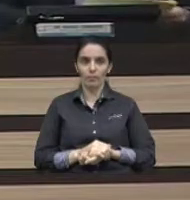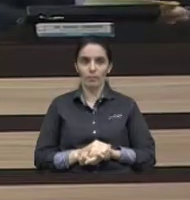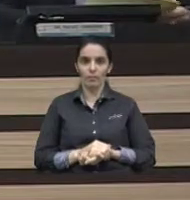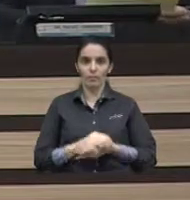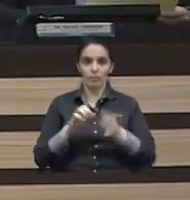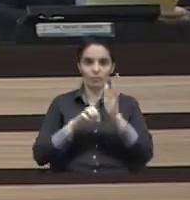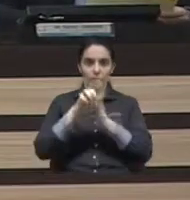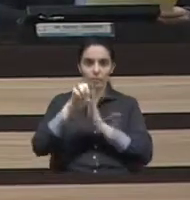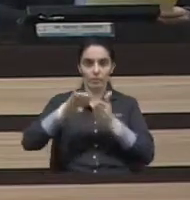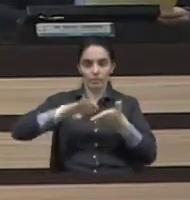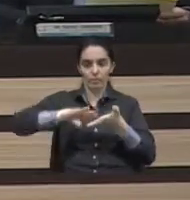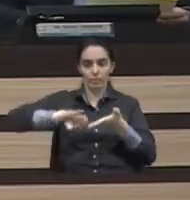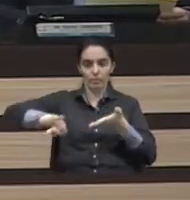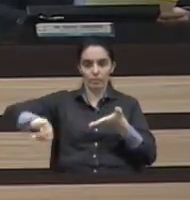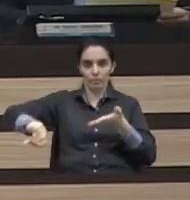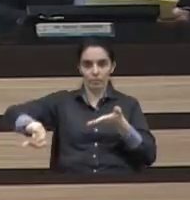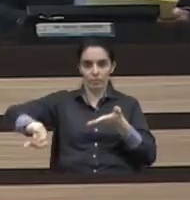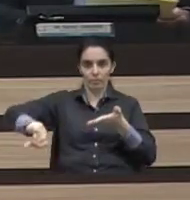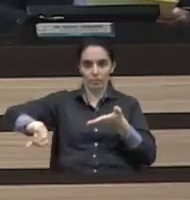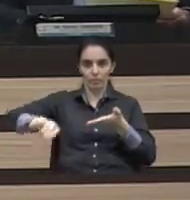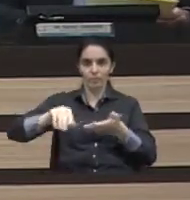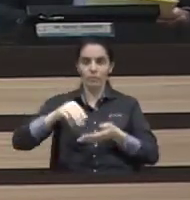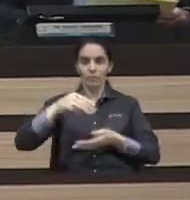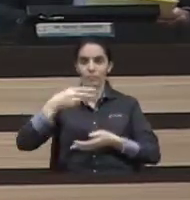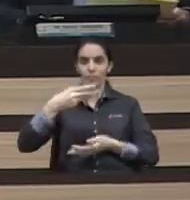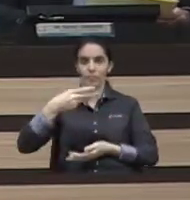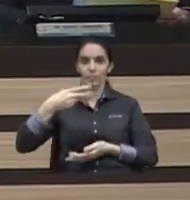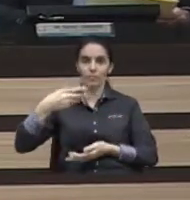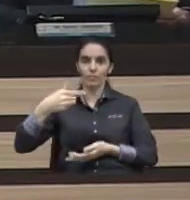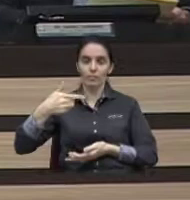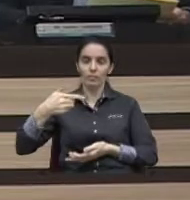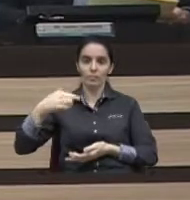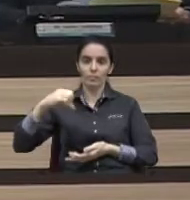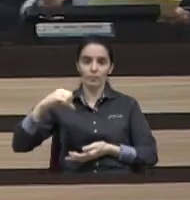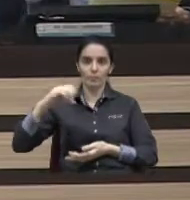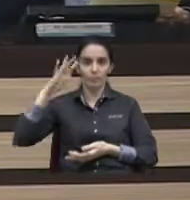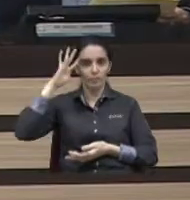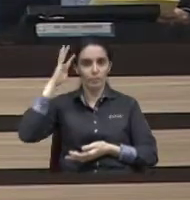Requerimento de licença, o artigo 329 da resolução